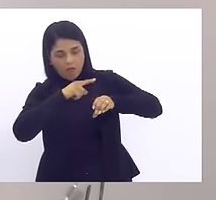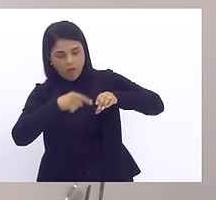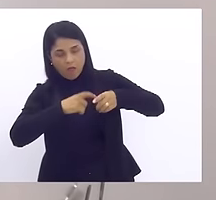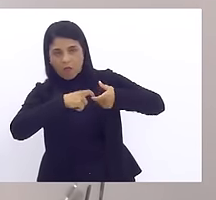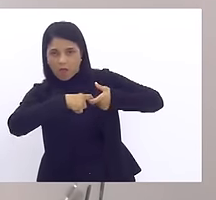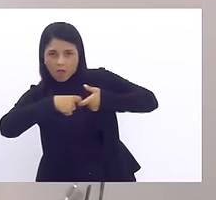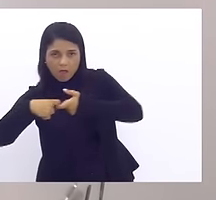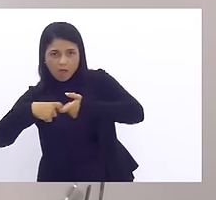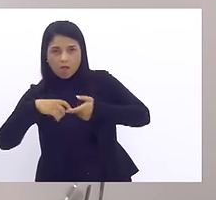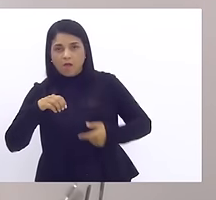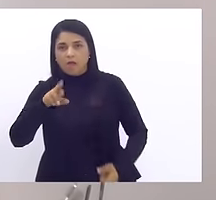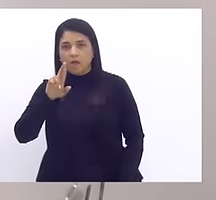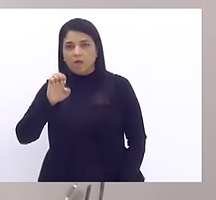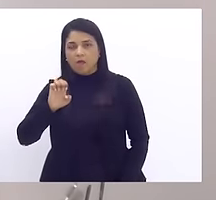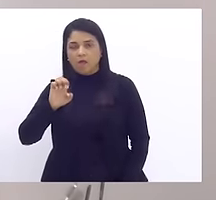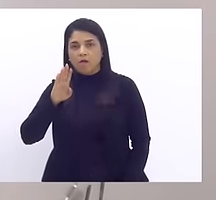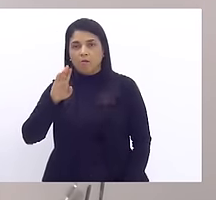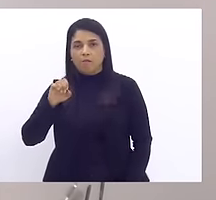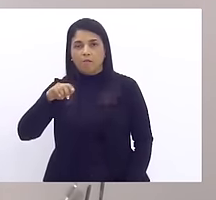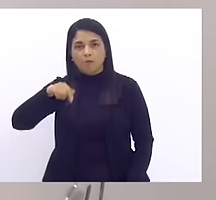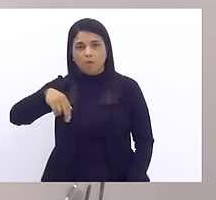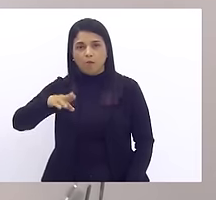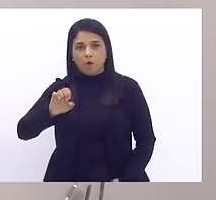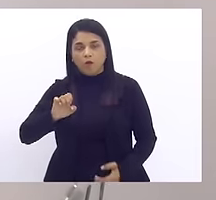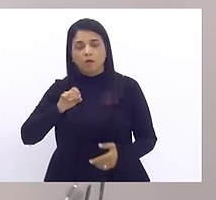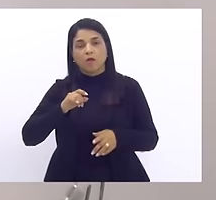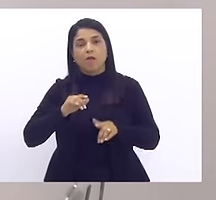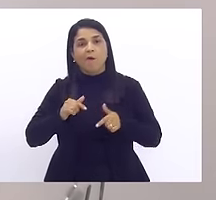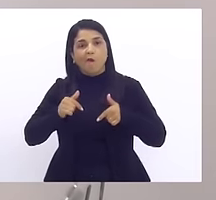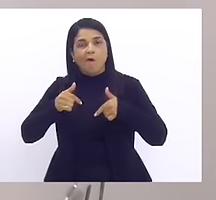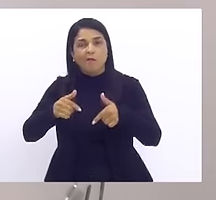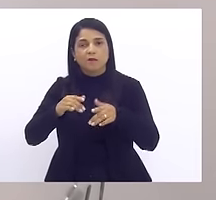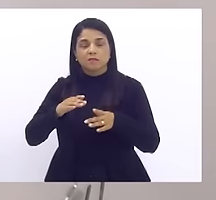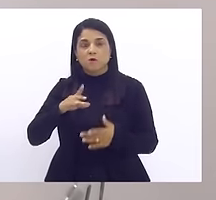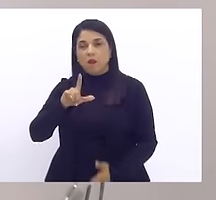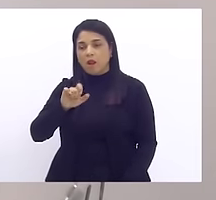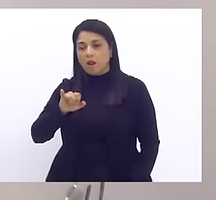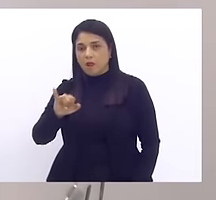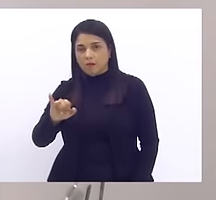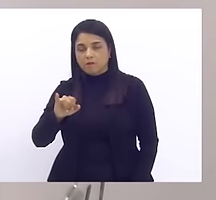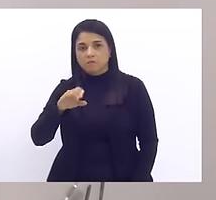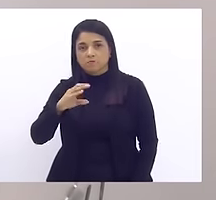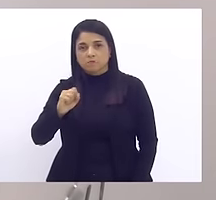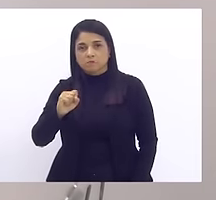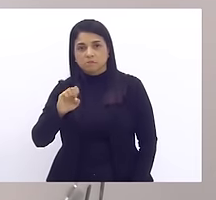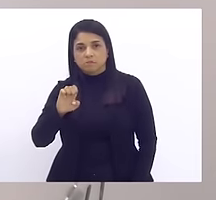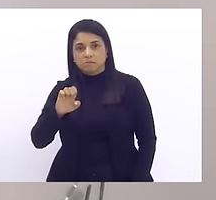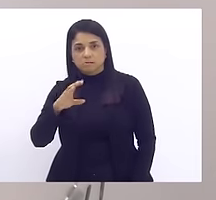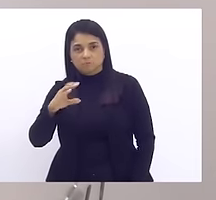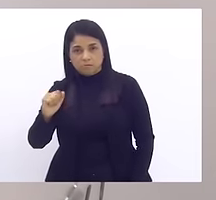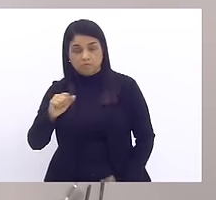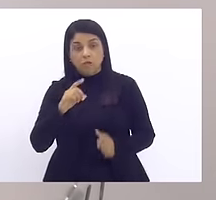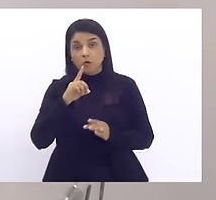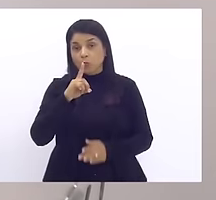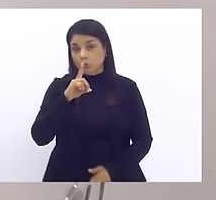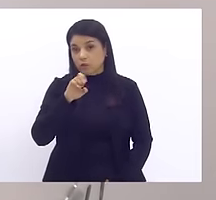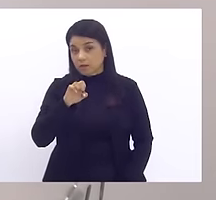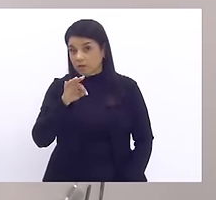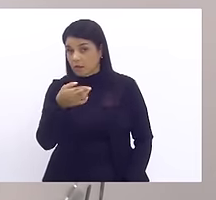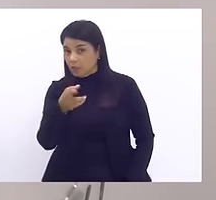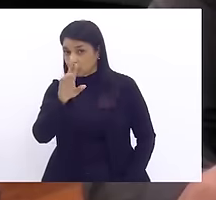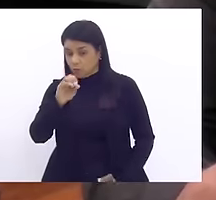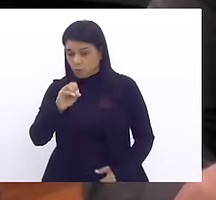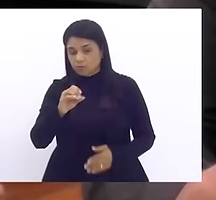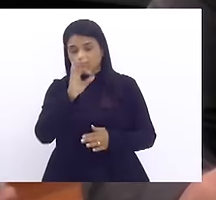atuam por exemplo na operação Lei Seca quando o carro do cidadão é rebocado na operação Lei Seca o neto o neto recebe esse